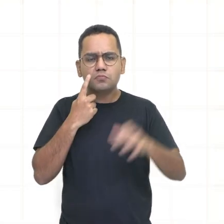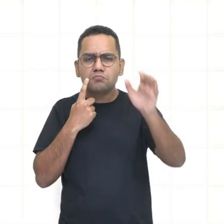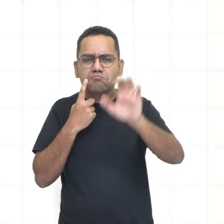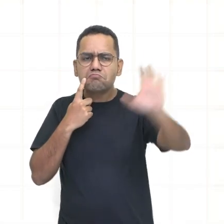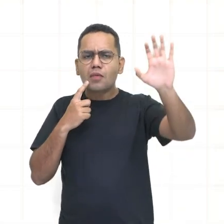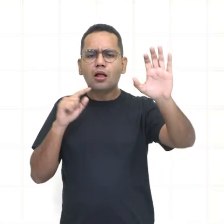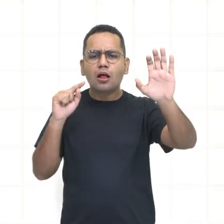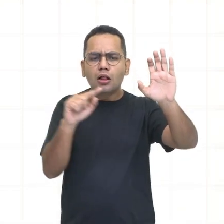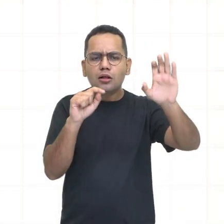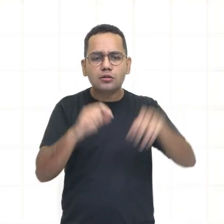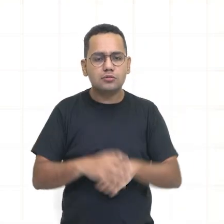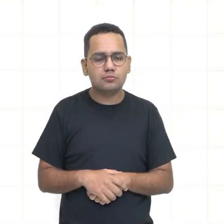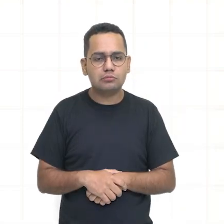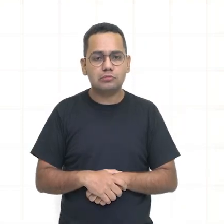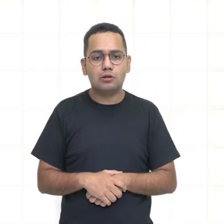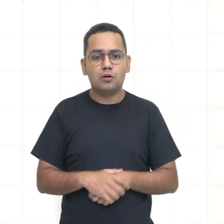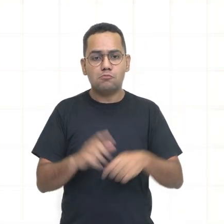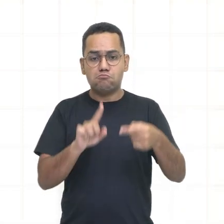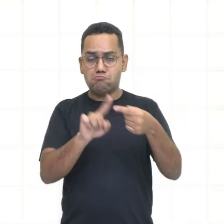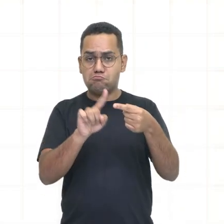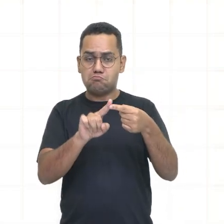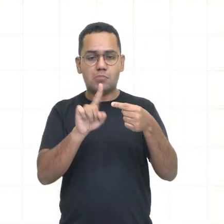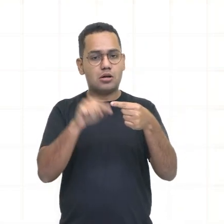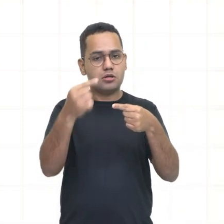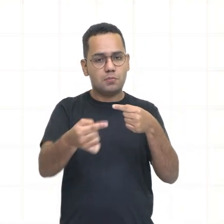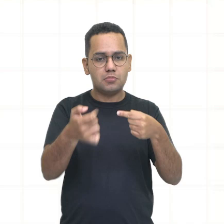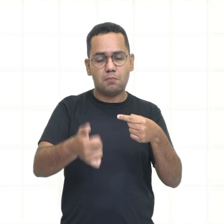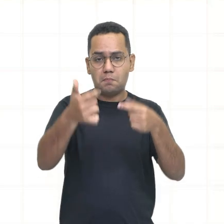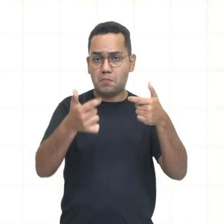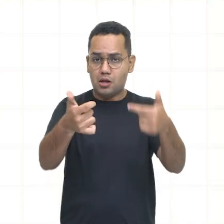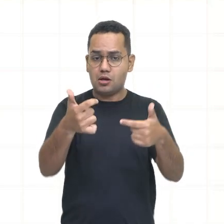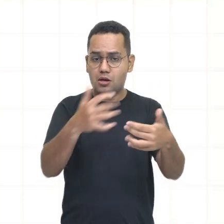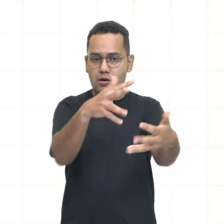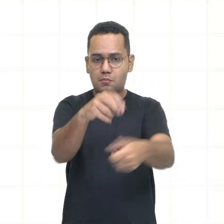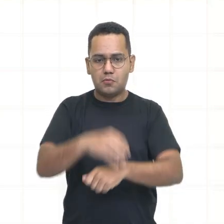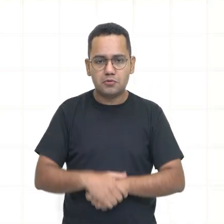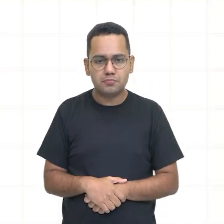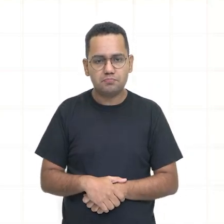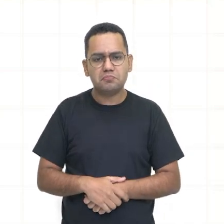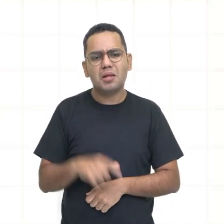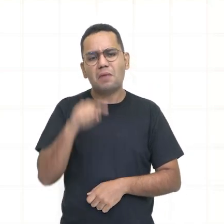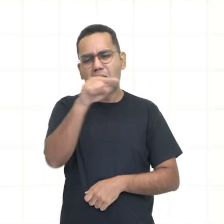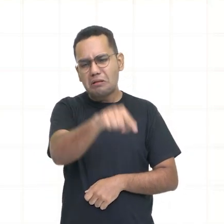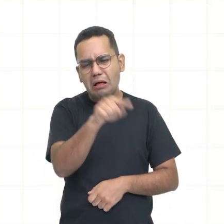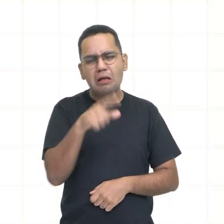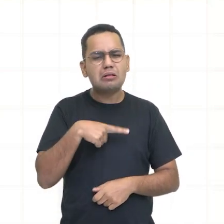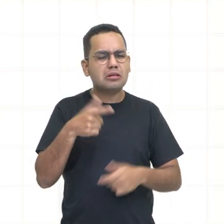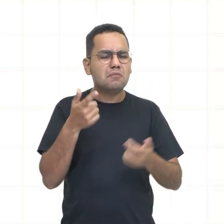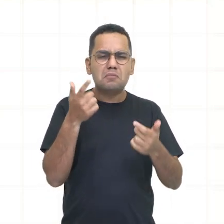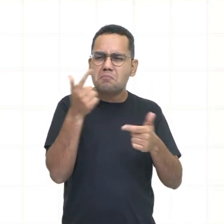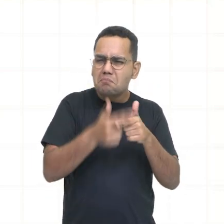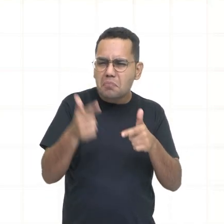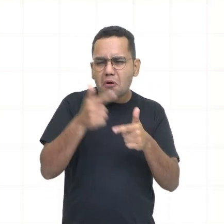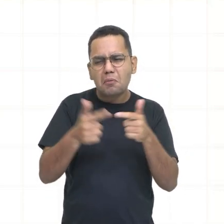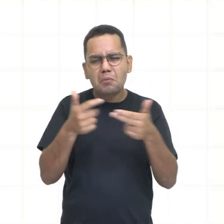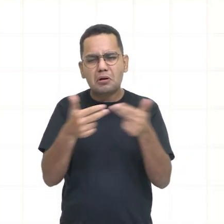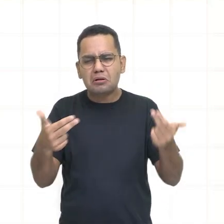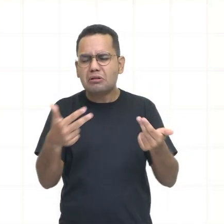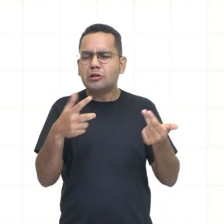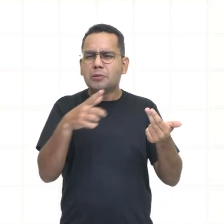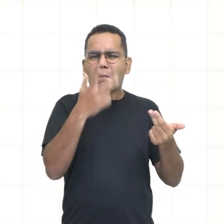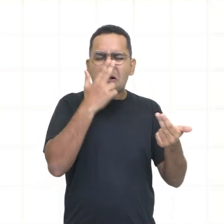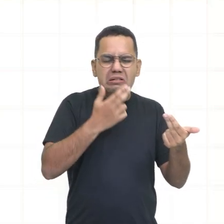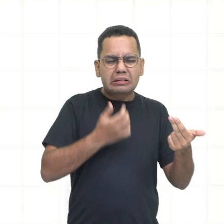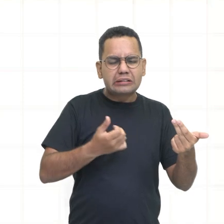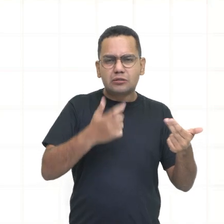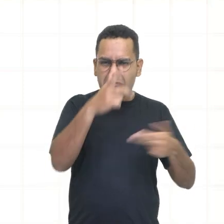A revanche pós-Primeira Guerra Mundial. A Alemanha se viu prejudicada e com aquele sentimento de humilhação.